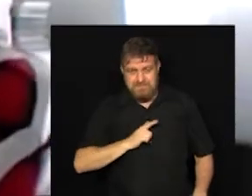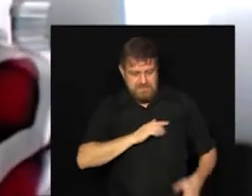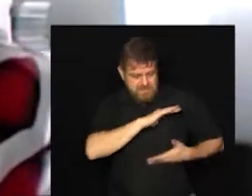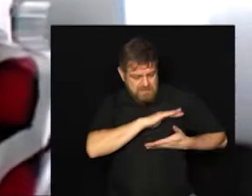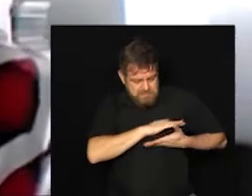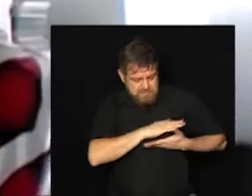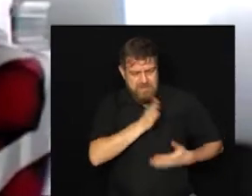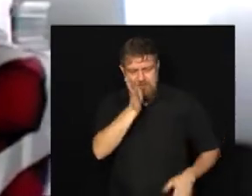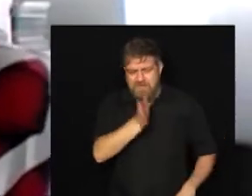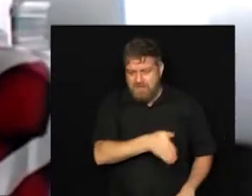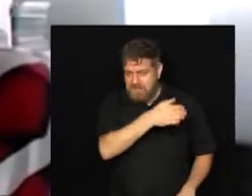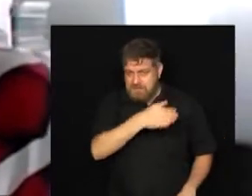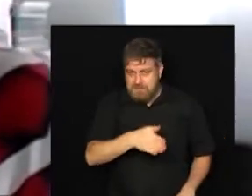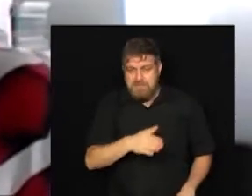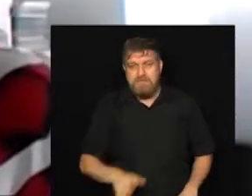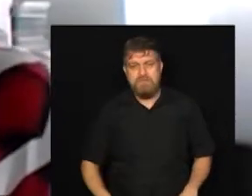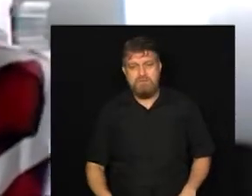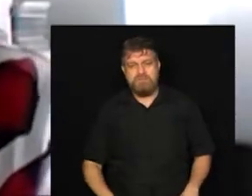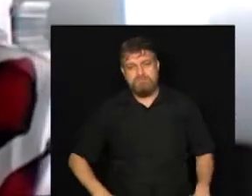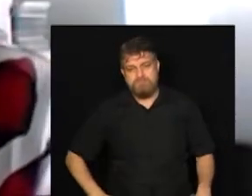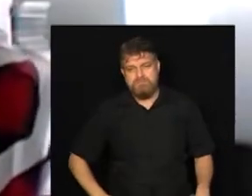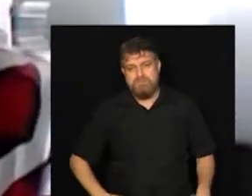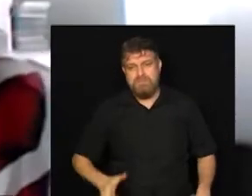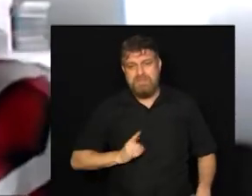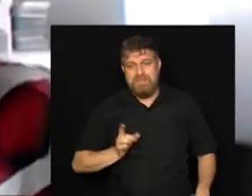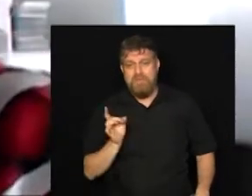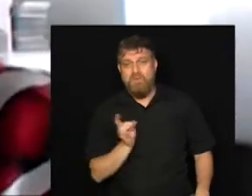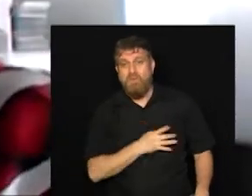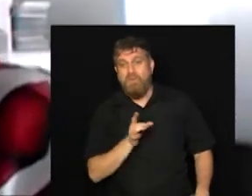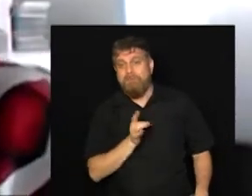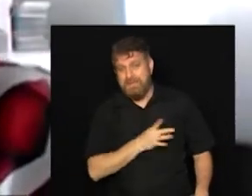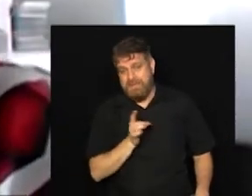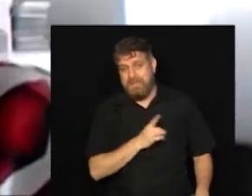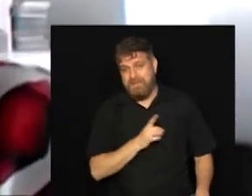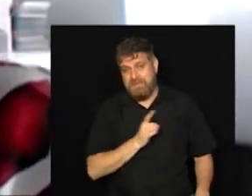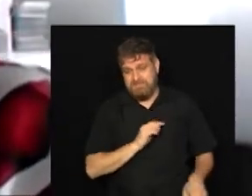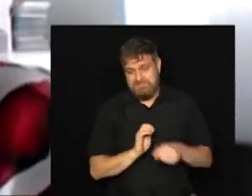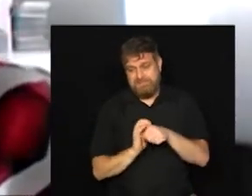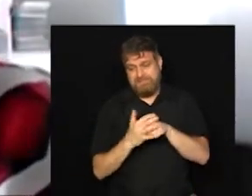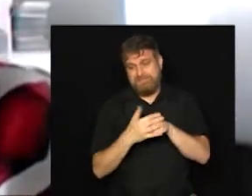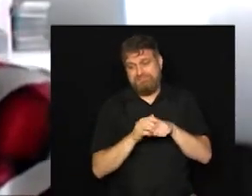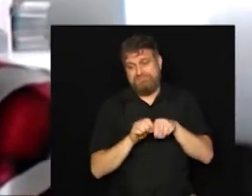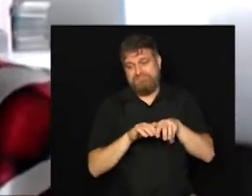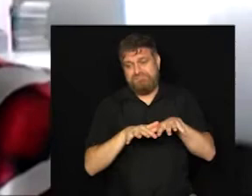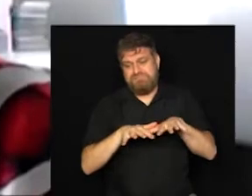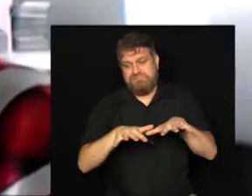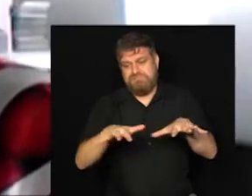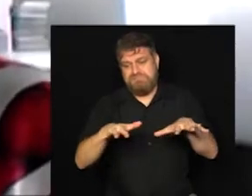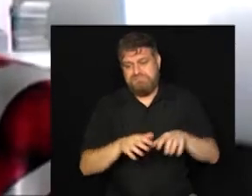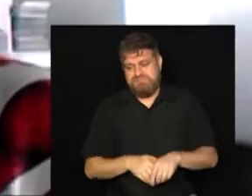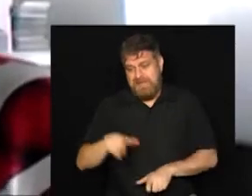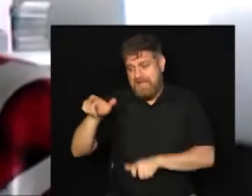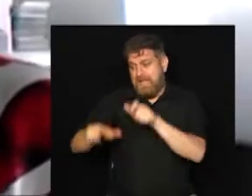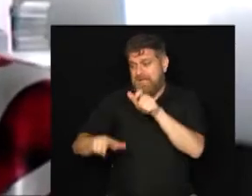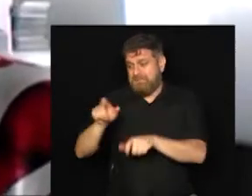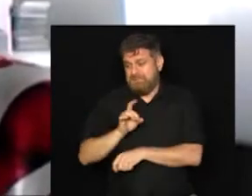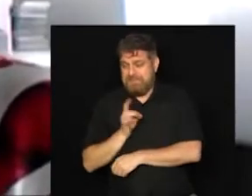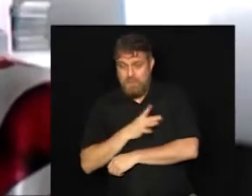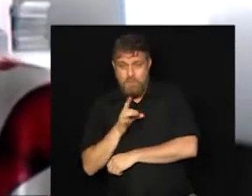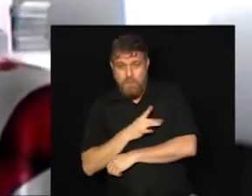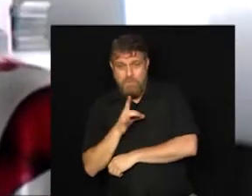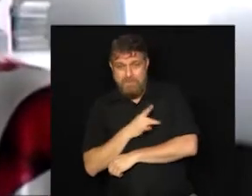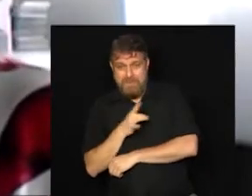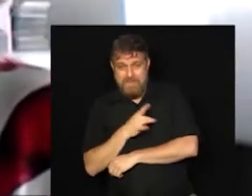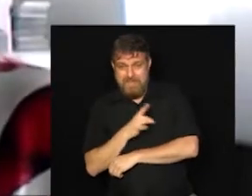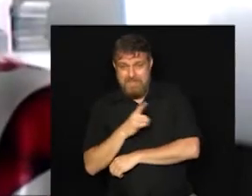exames cancelados, e fora o medo que se instalou, né, da contaminação pelo Covid, as